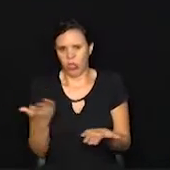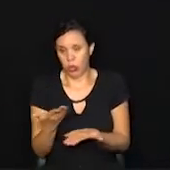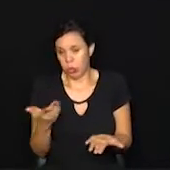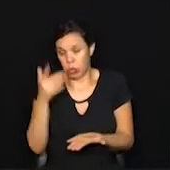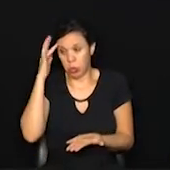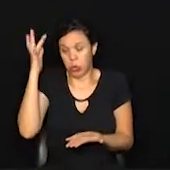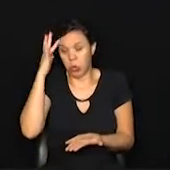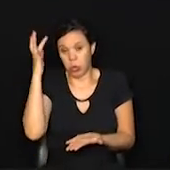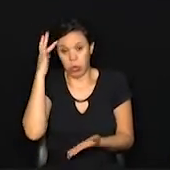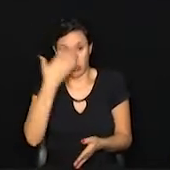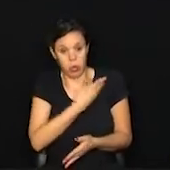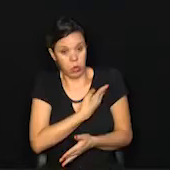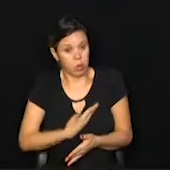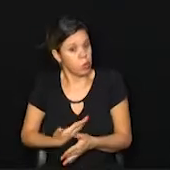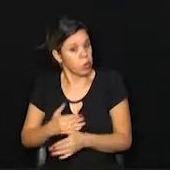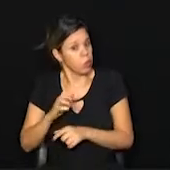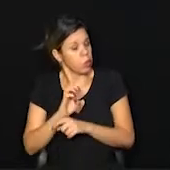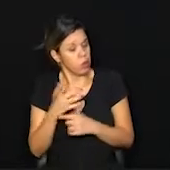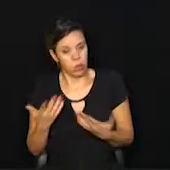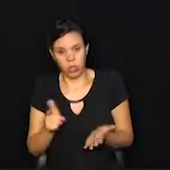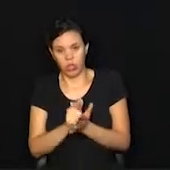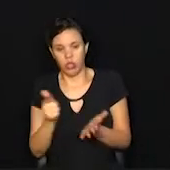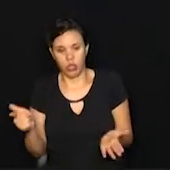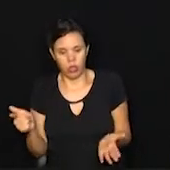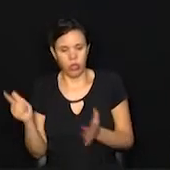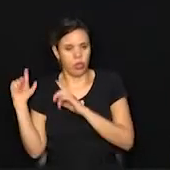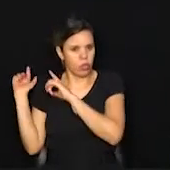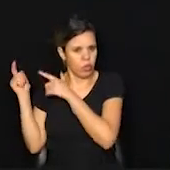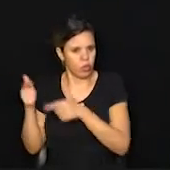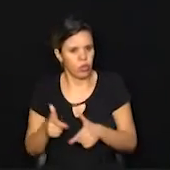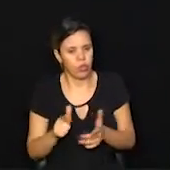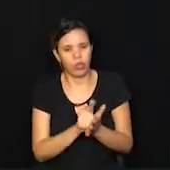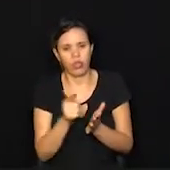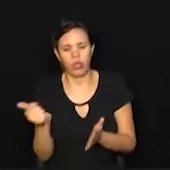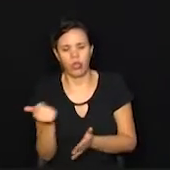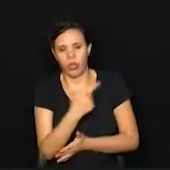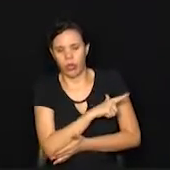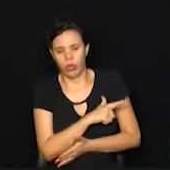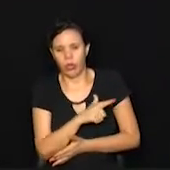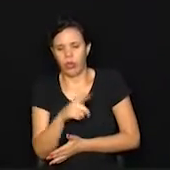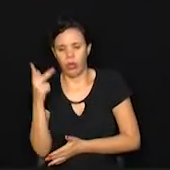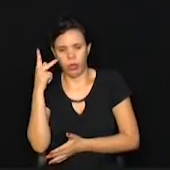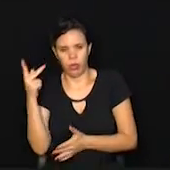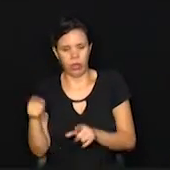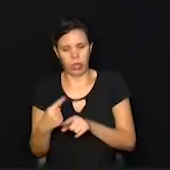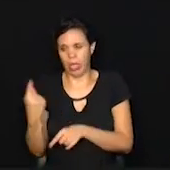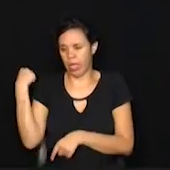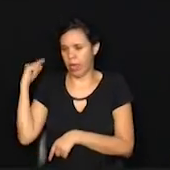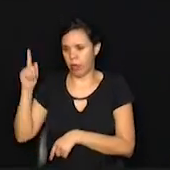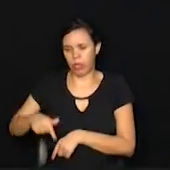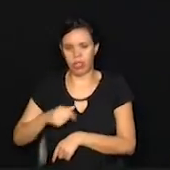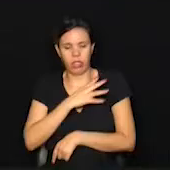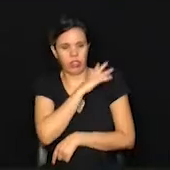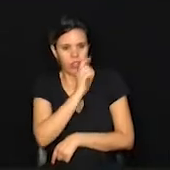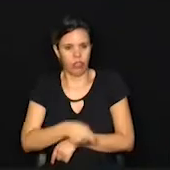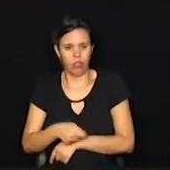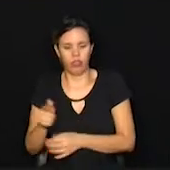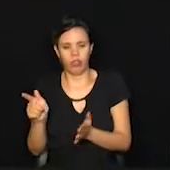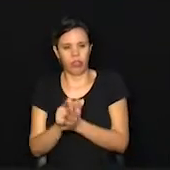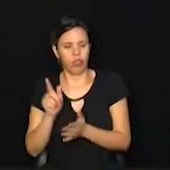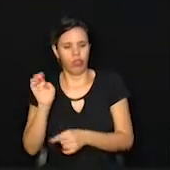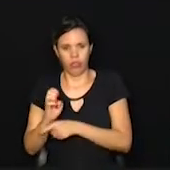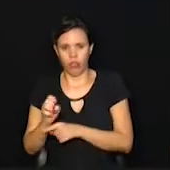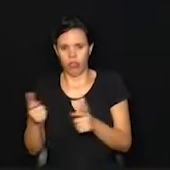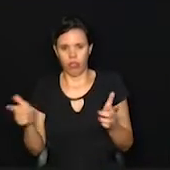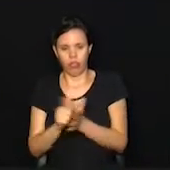em dia a gente imagina que o Estadão é um jornal mais conservador que é a folha mas na época da ditadura O Estadão teve mais